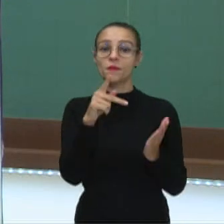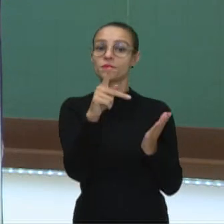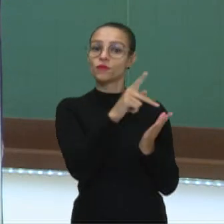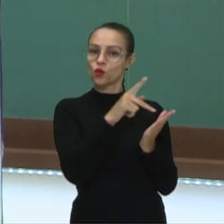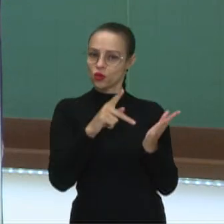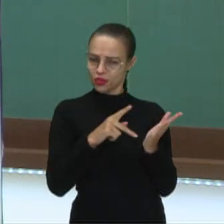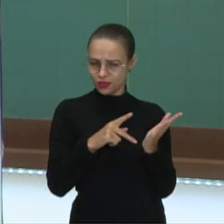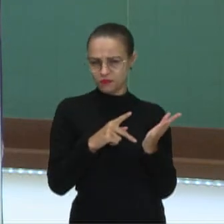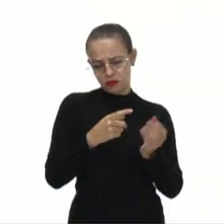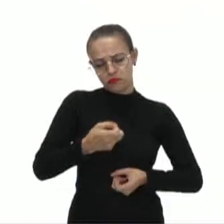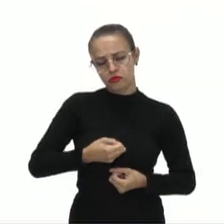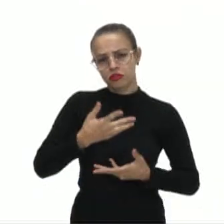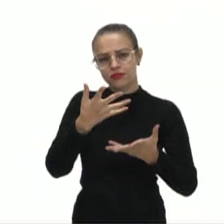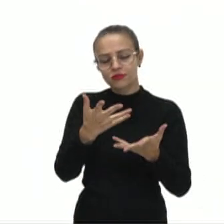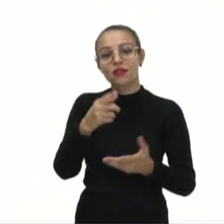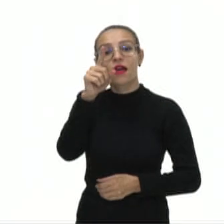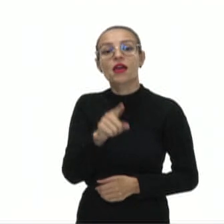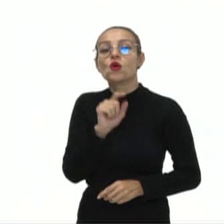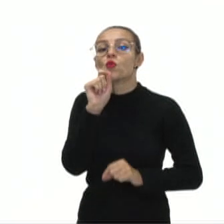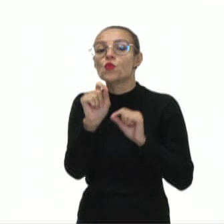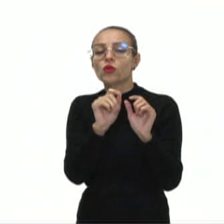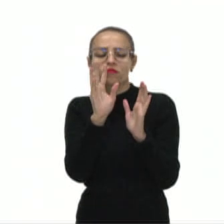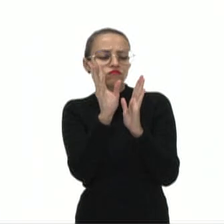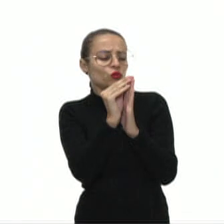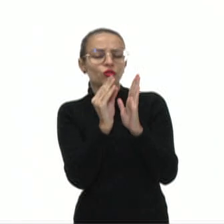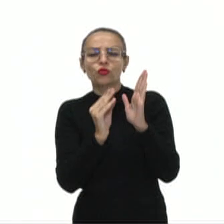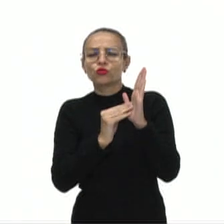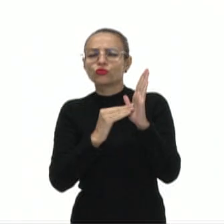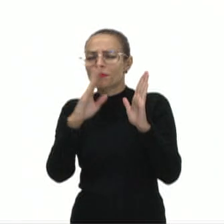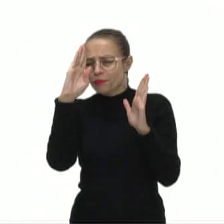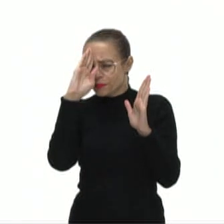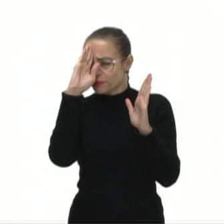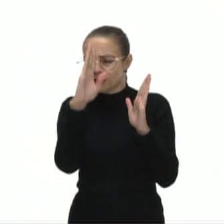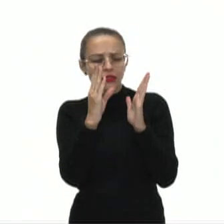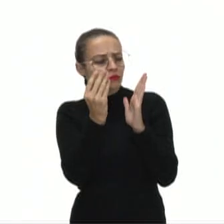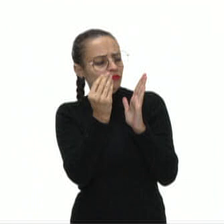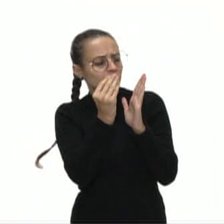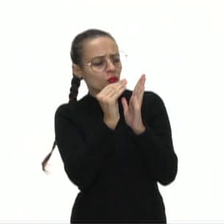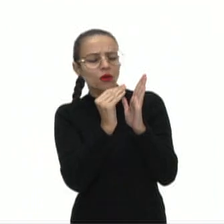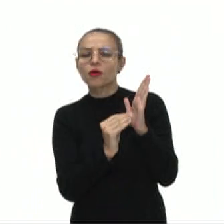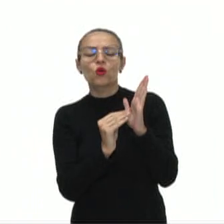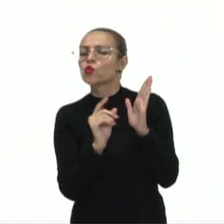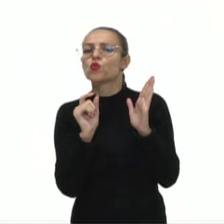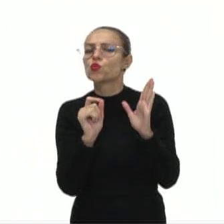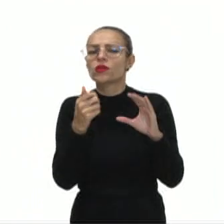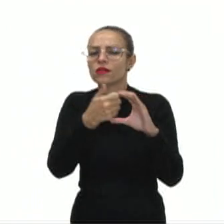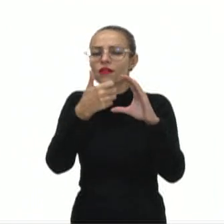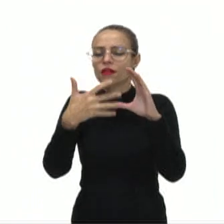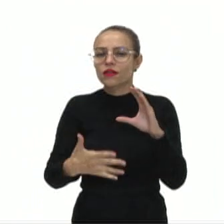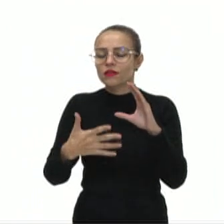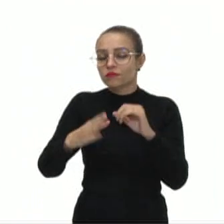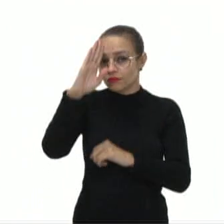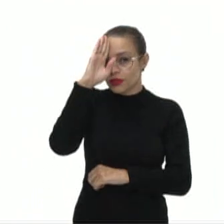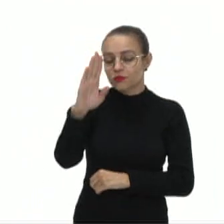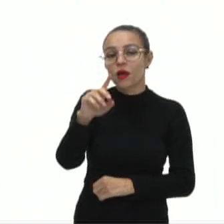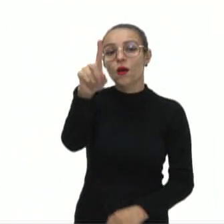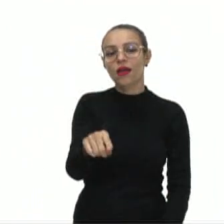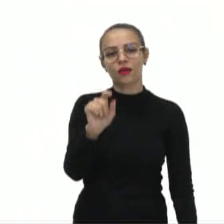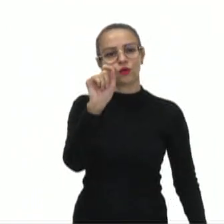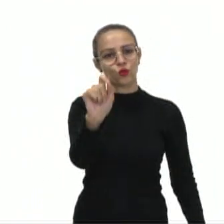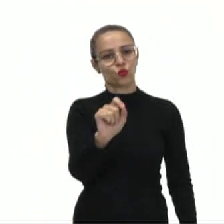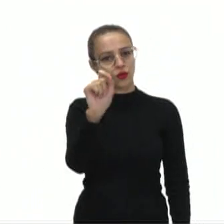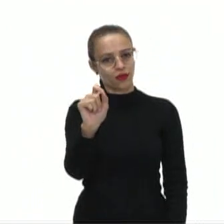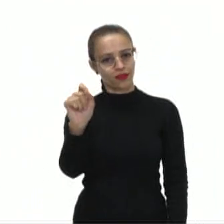poesia lírica que tem um conteúdo principal. A sua principal característica é